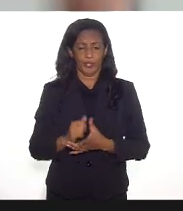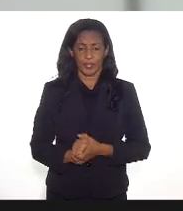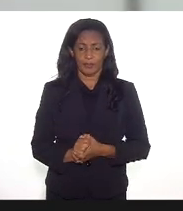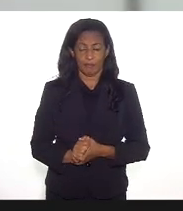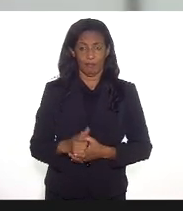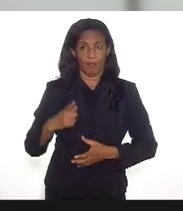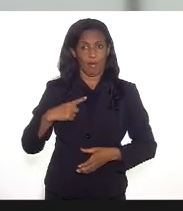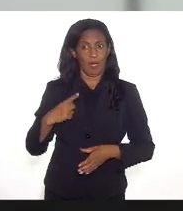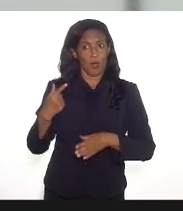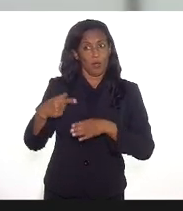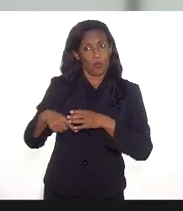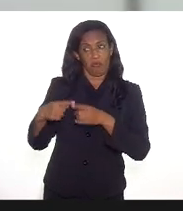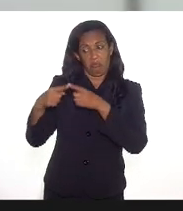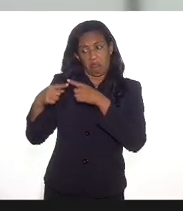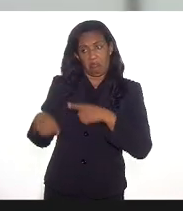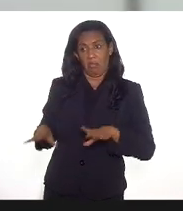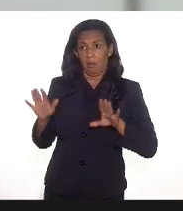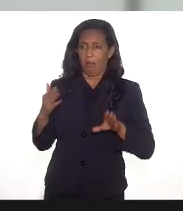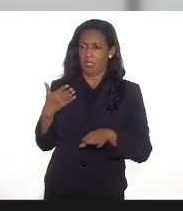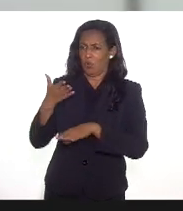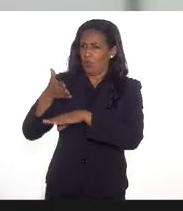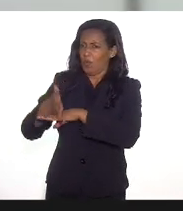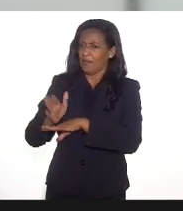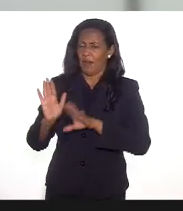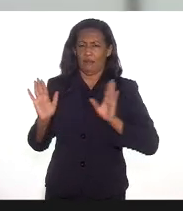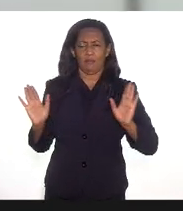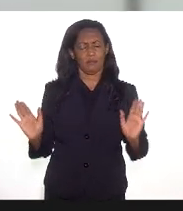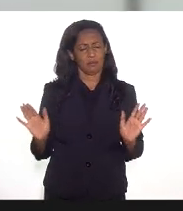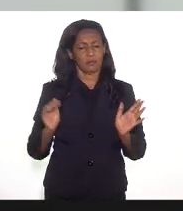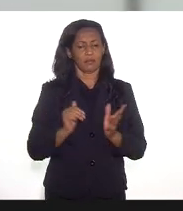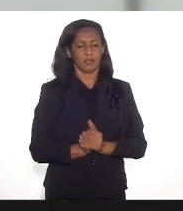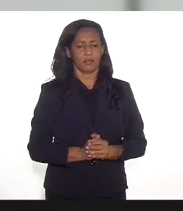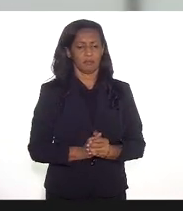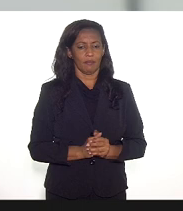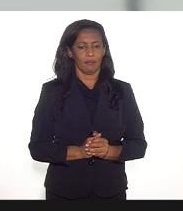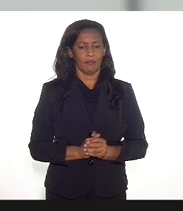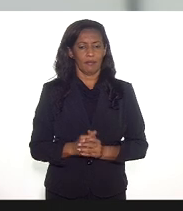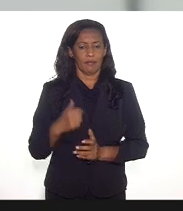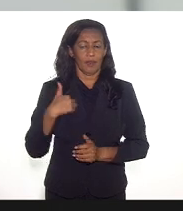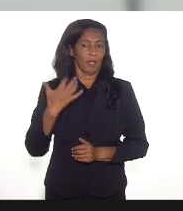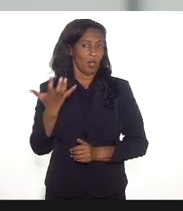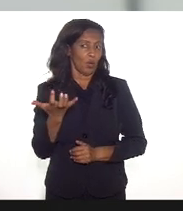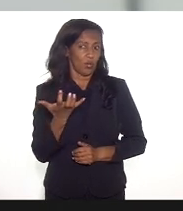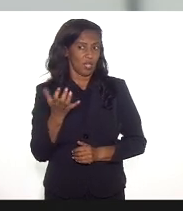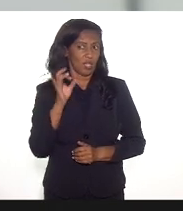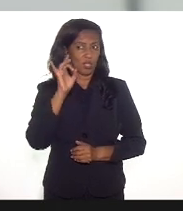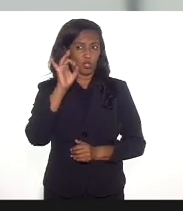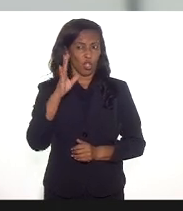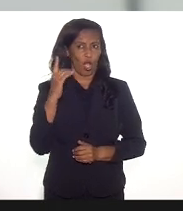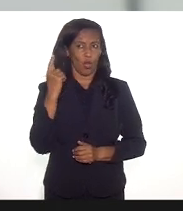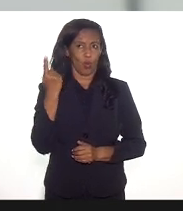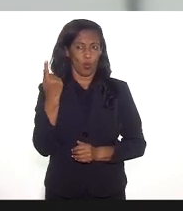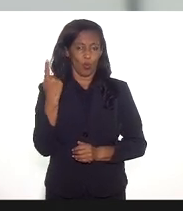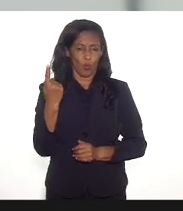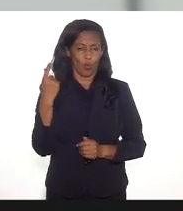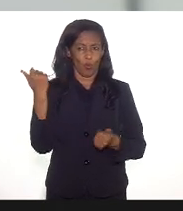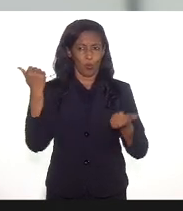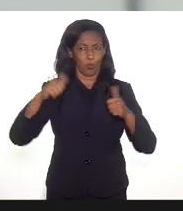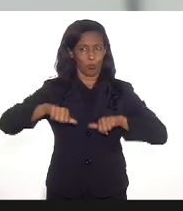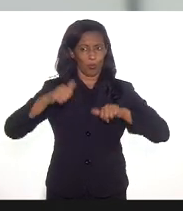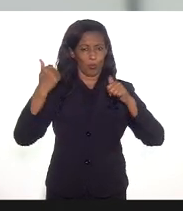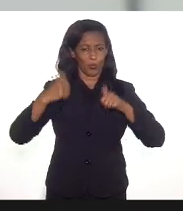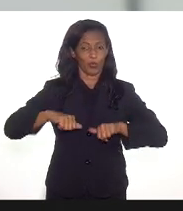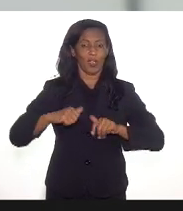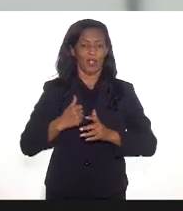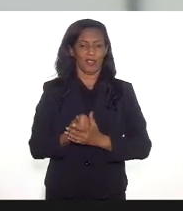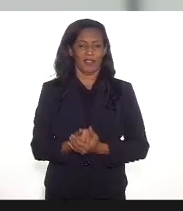tenho profundas discordâncias, mas não vou entrar nesse mérito. Eu queria só fazer uma análise histórica para concluir.